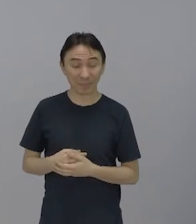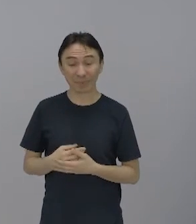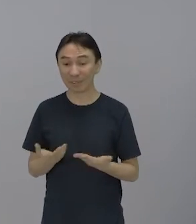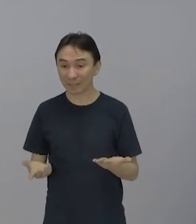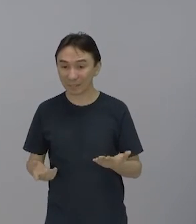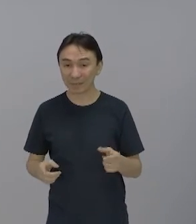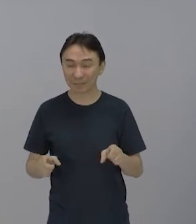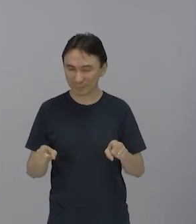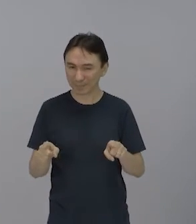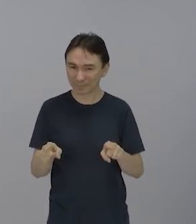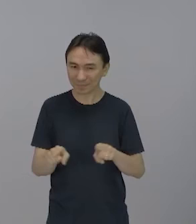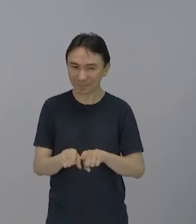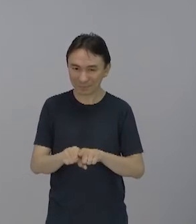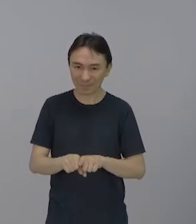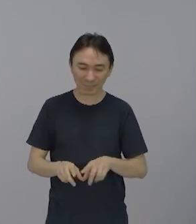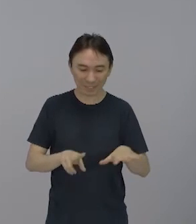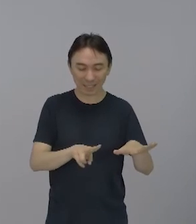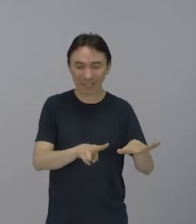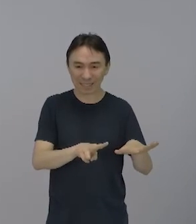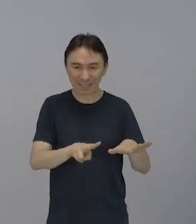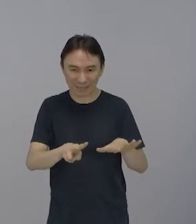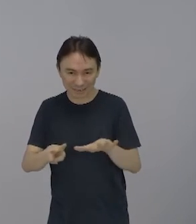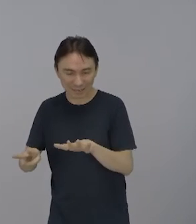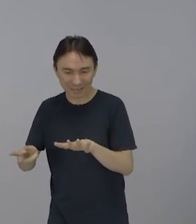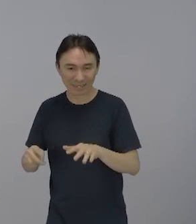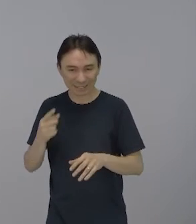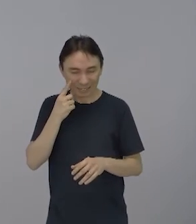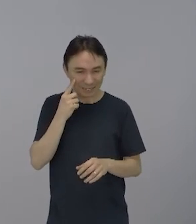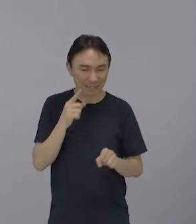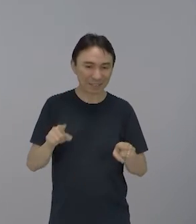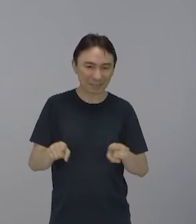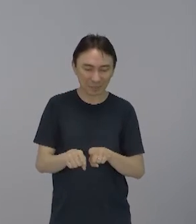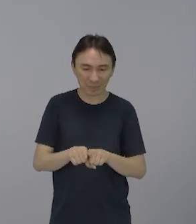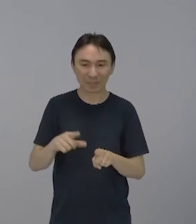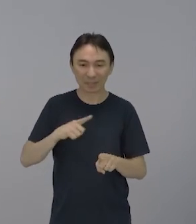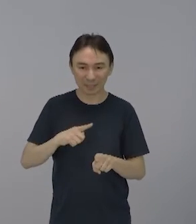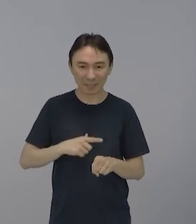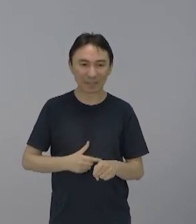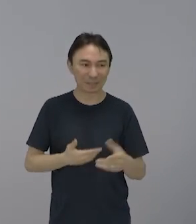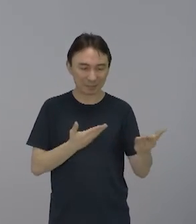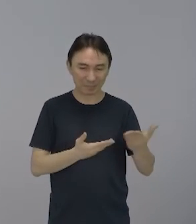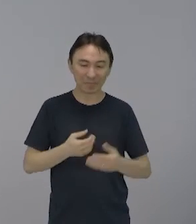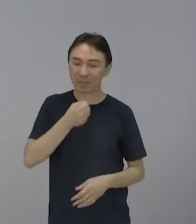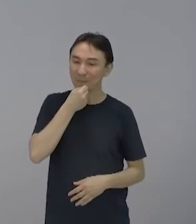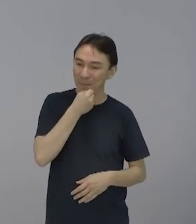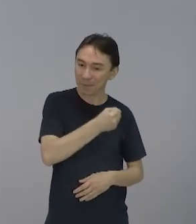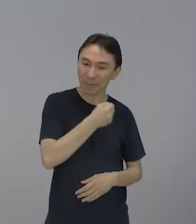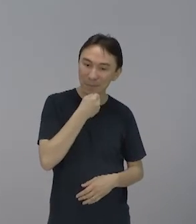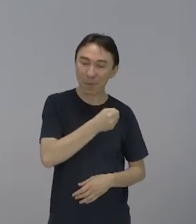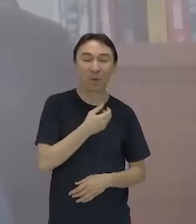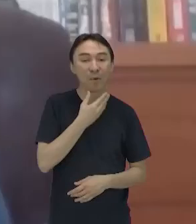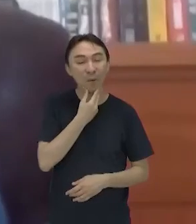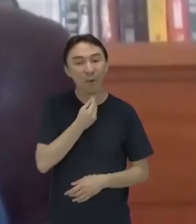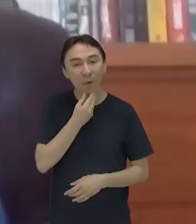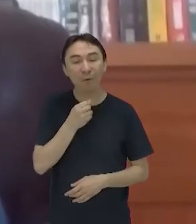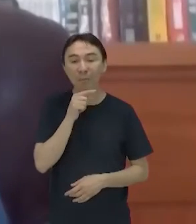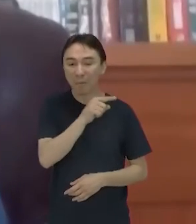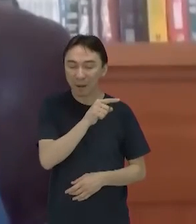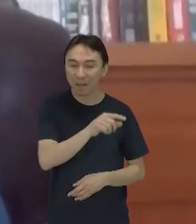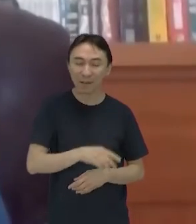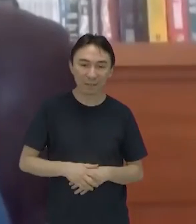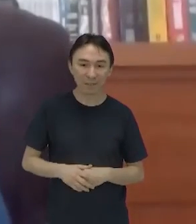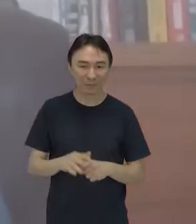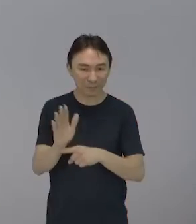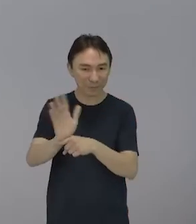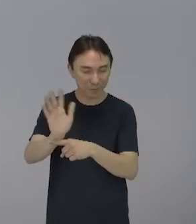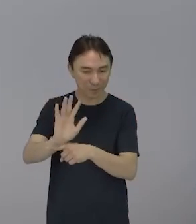que o Mário, essa semana, você entrevistou o John Strander, né, o criador do Esquadrão Suicida. Exatamente, e tá em